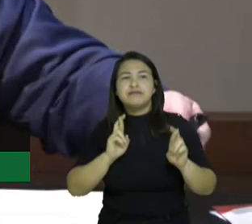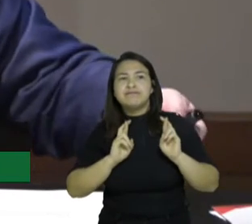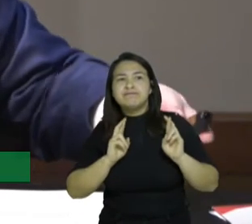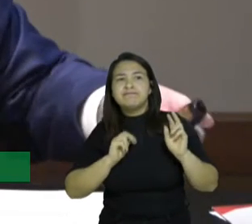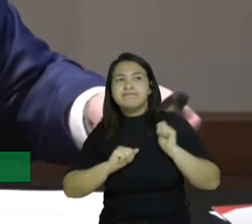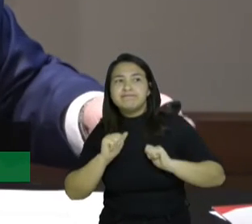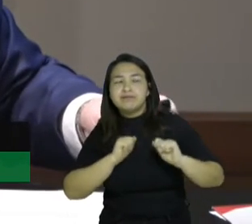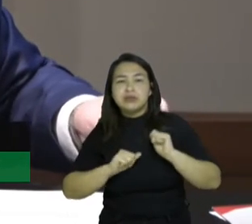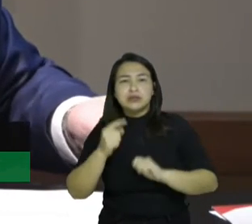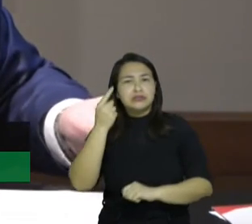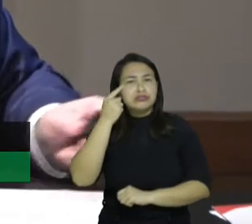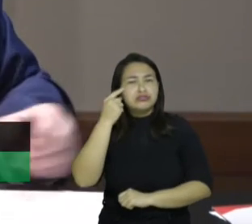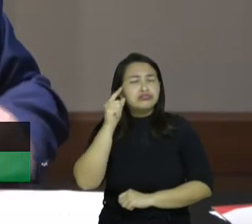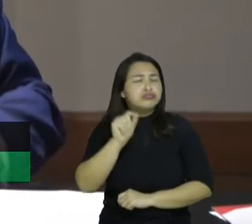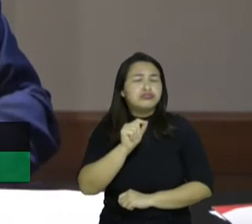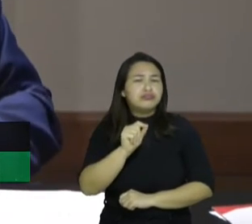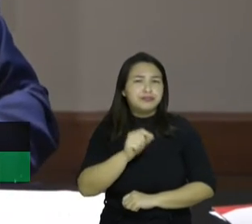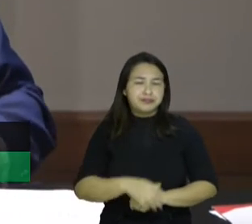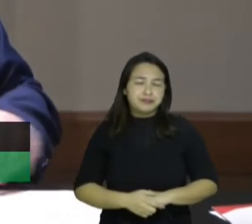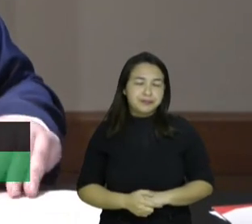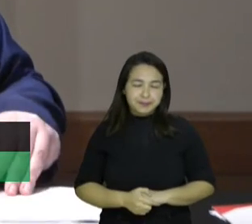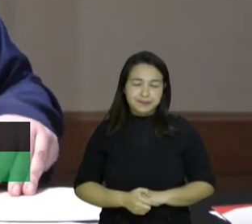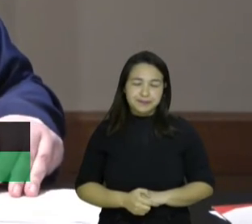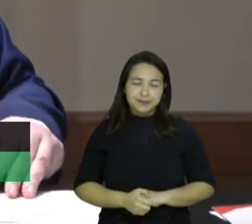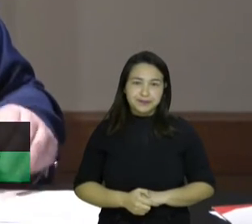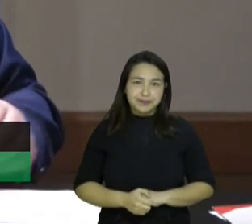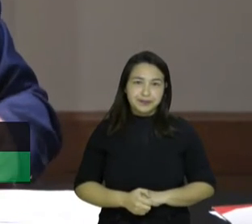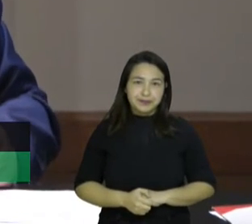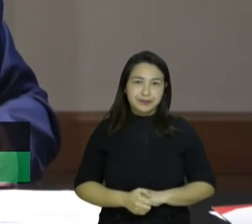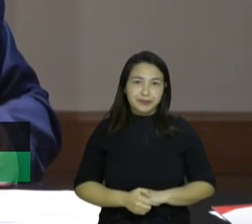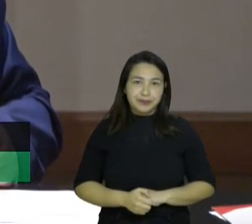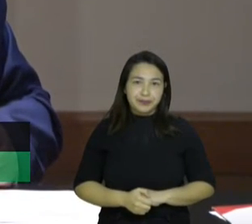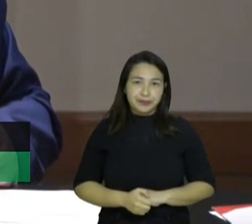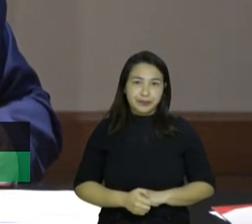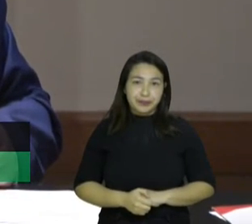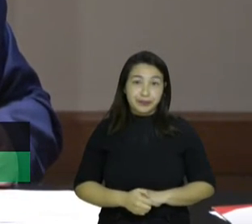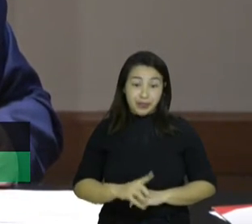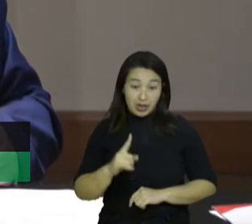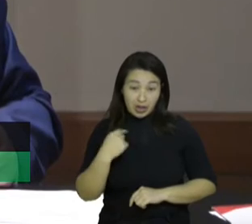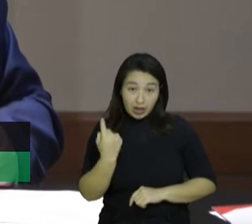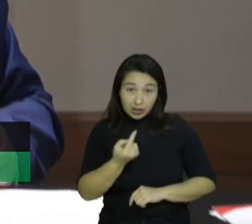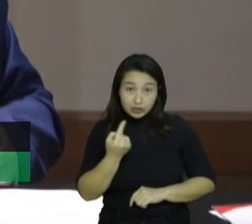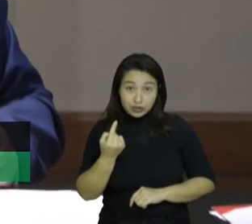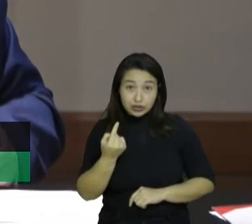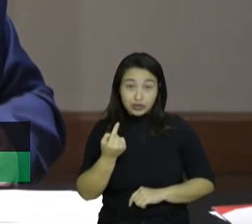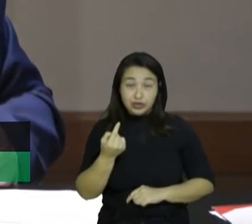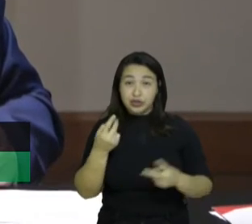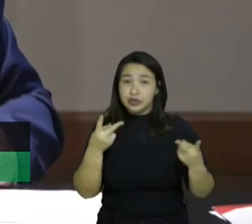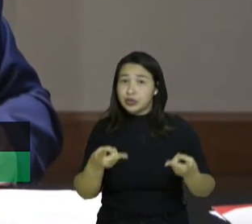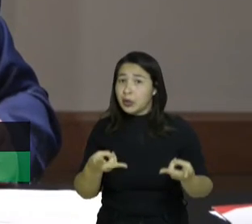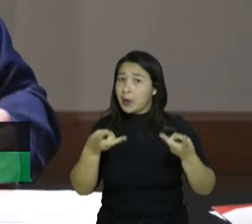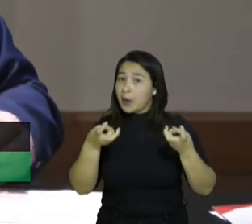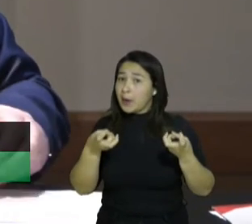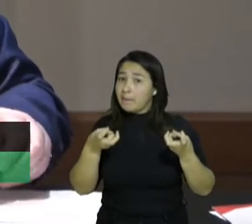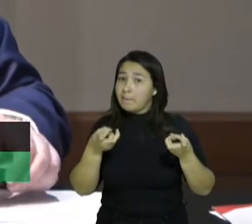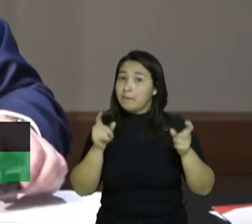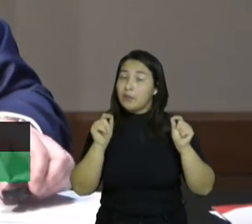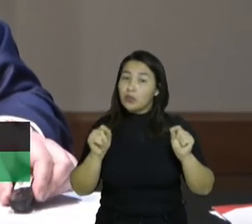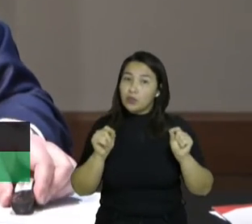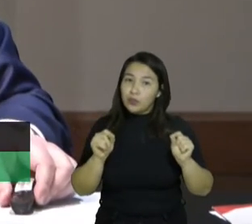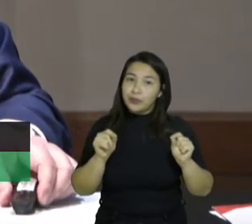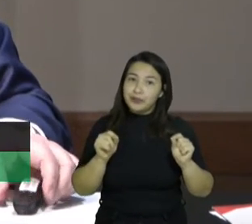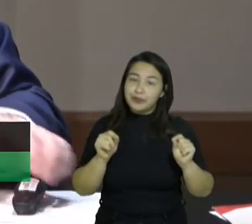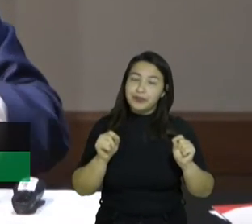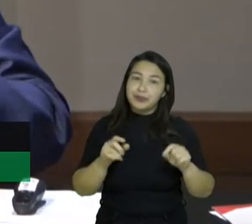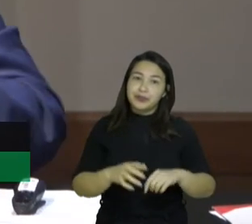Estado de Santa Catarina eh como nós como nós enxergamos esse esse assunto nós estamos em um em